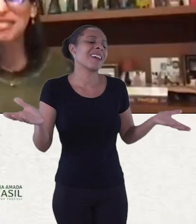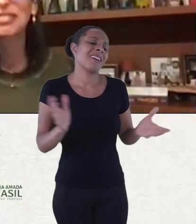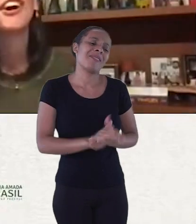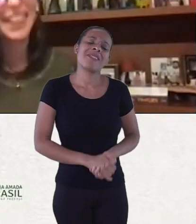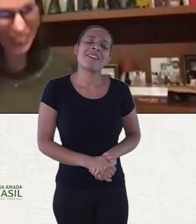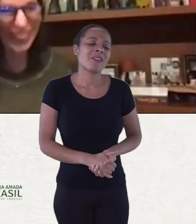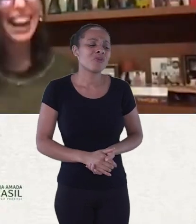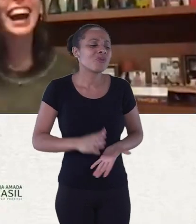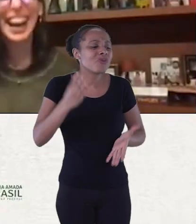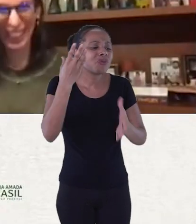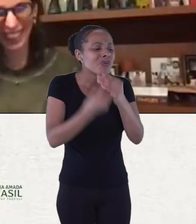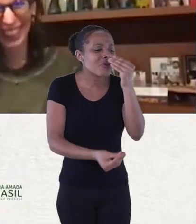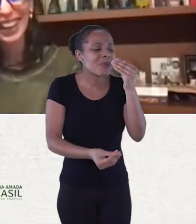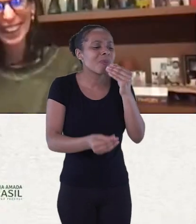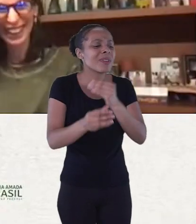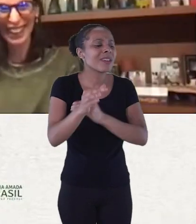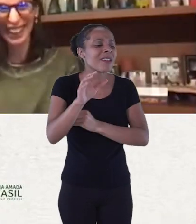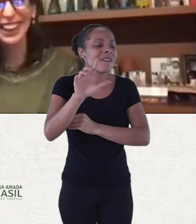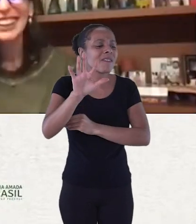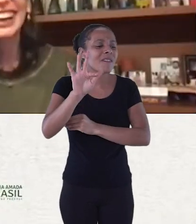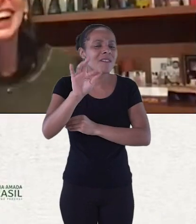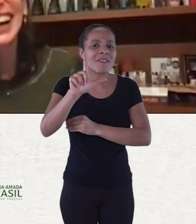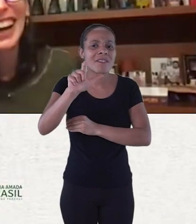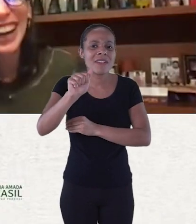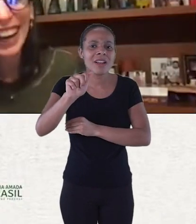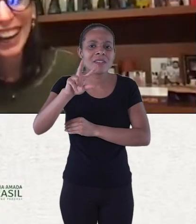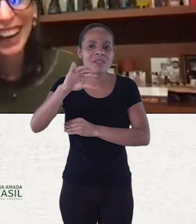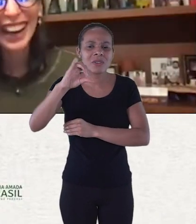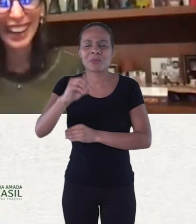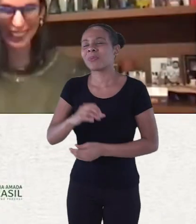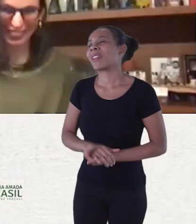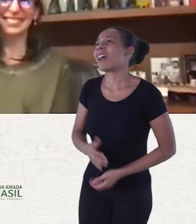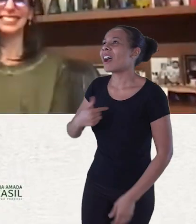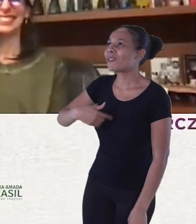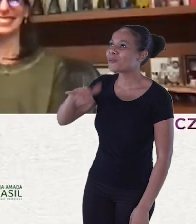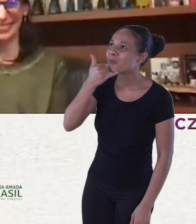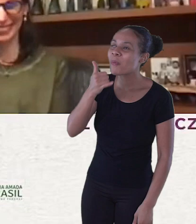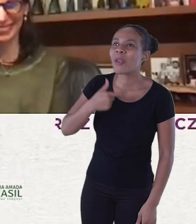causa disso. Flávio dos Santos Gomes, eu estou dizendo do Flávio.